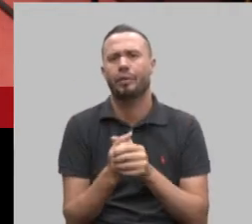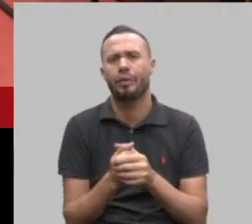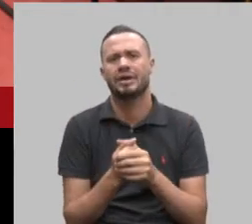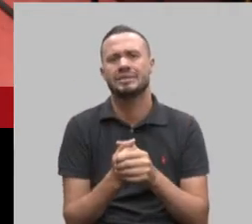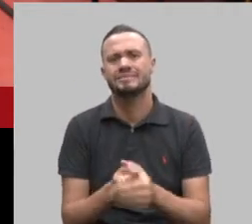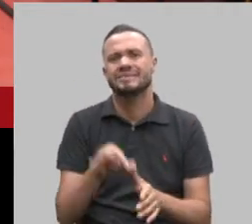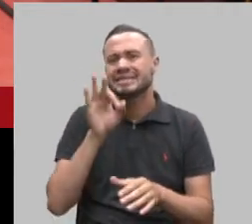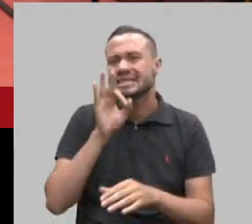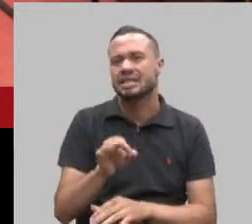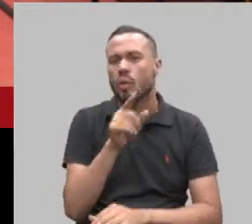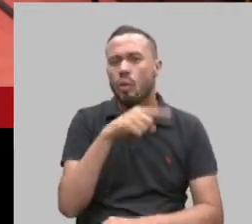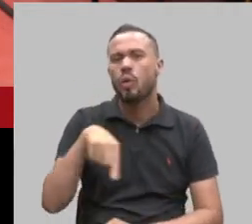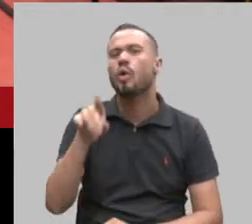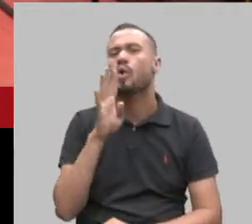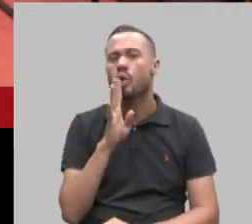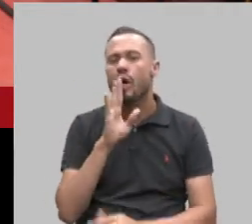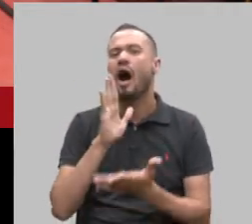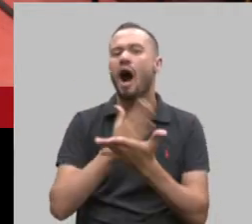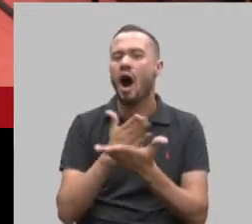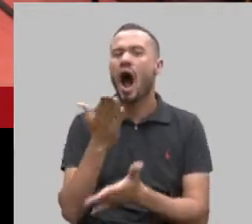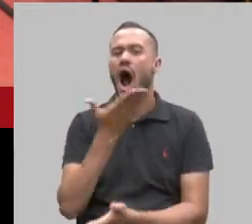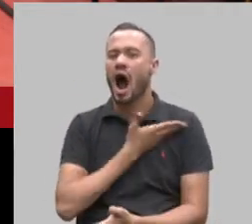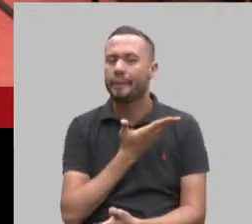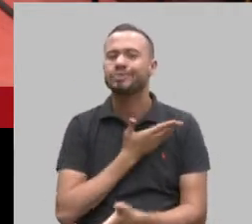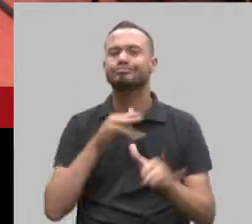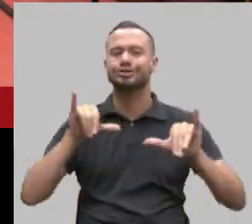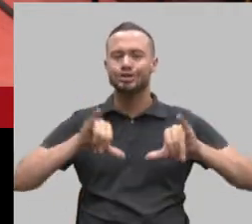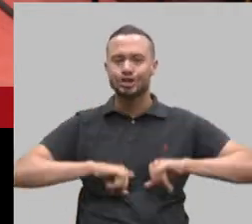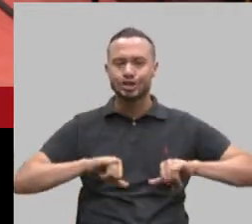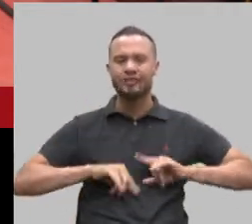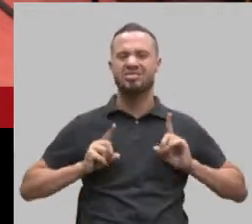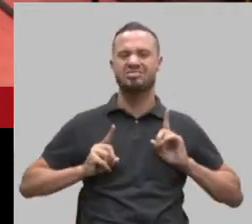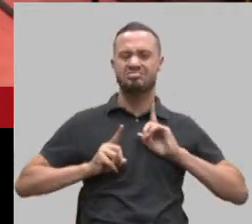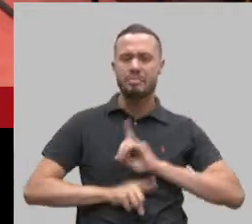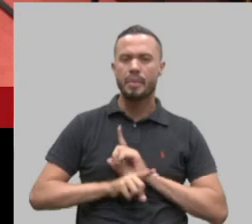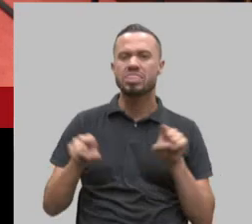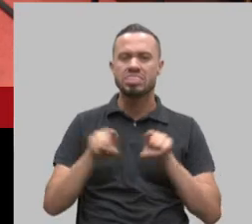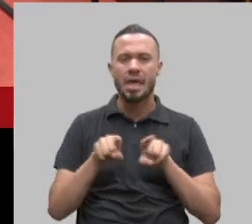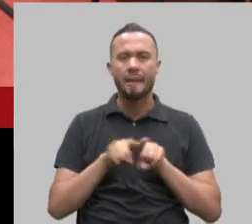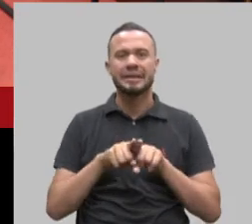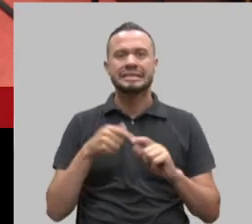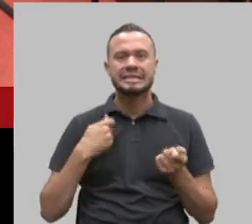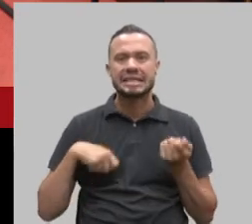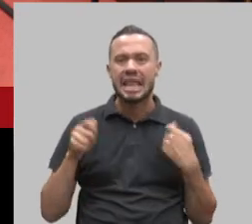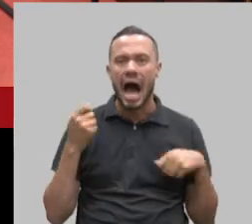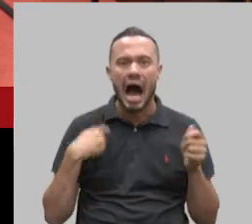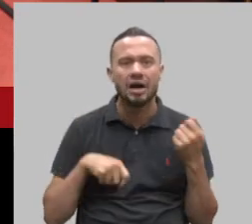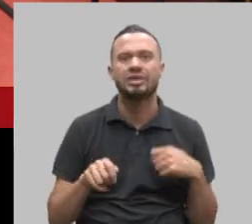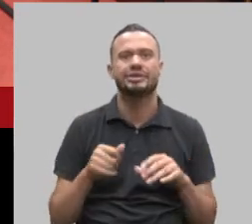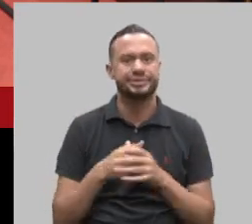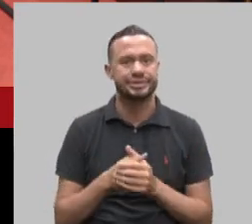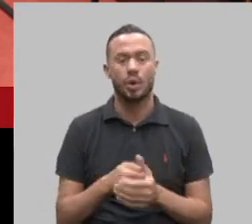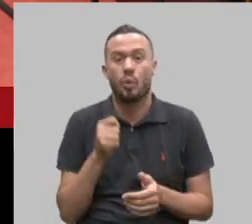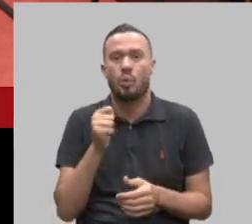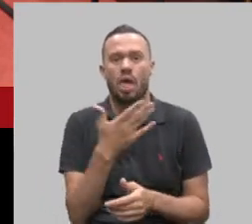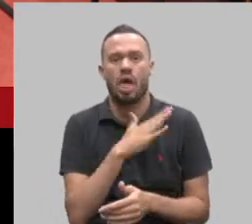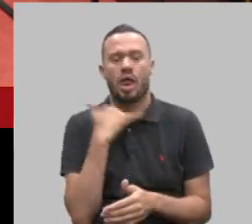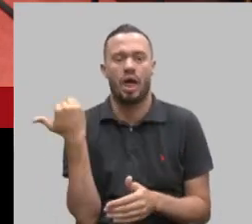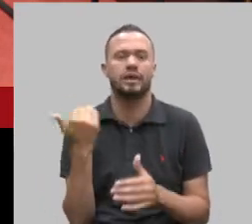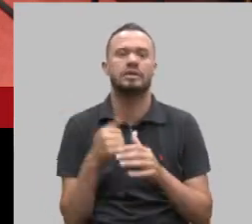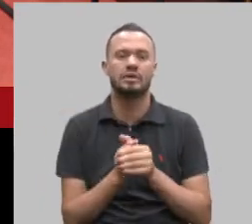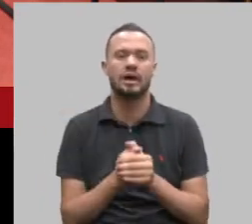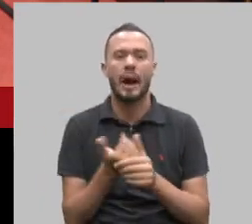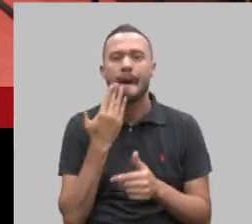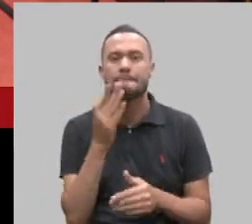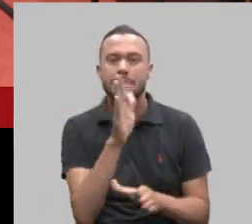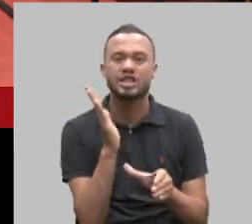conheceram alguns amigos que já sofreram de depressão ansiedade ou até mesmo já tentaram o suicídio ou se suicidaram então eu venho aqui pedir que vocês votem por essas